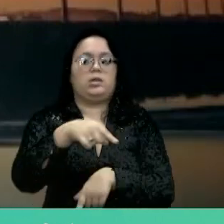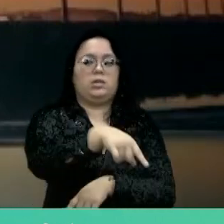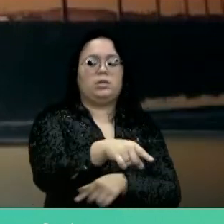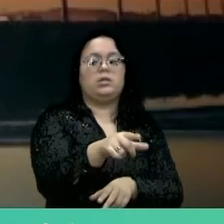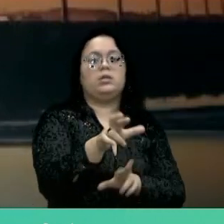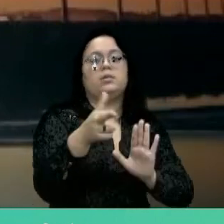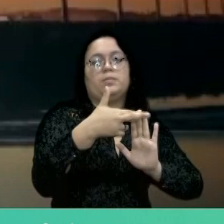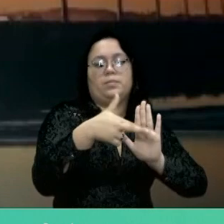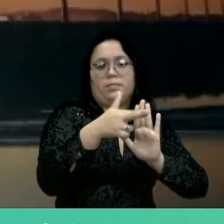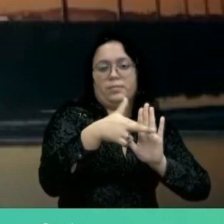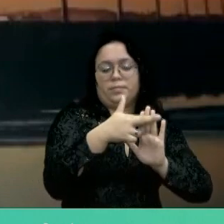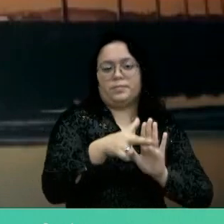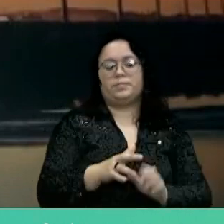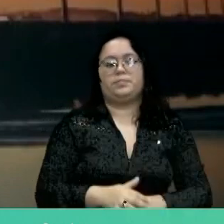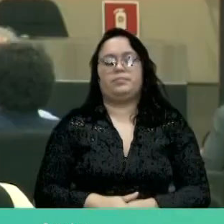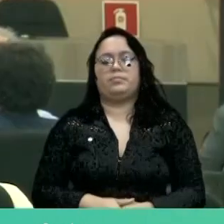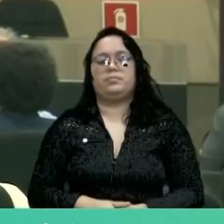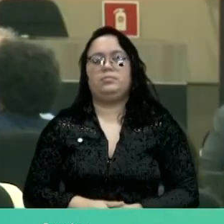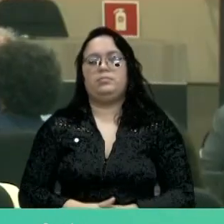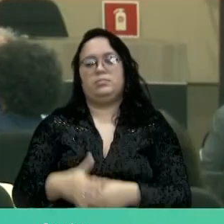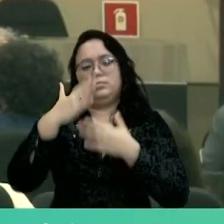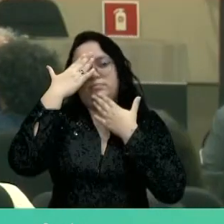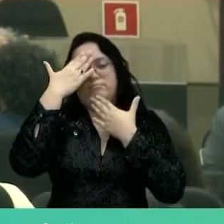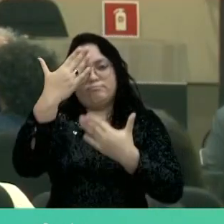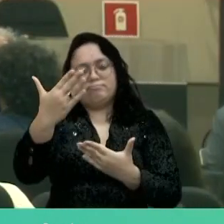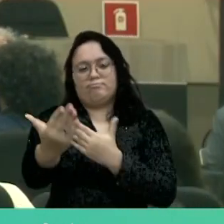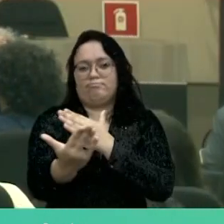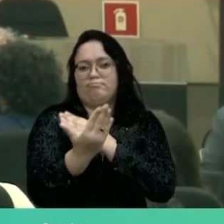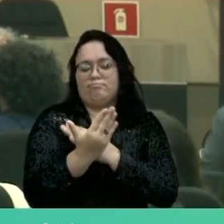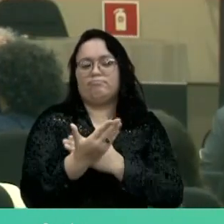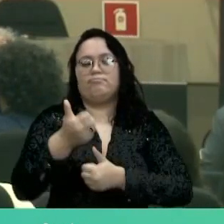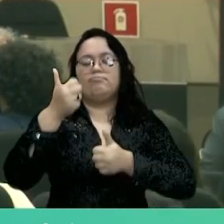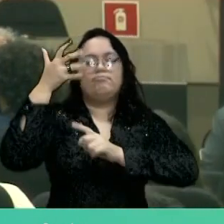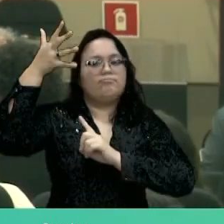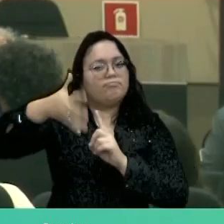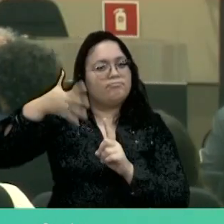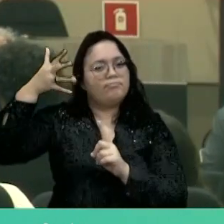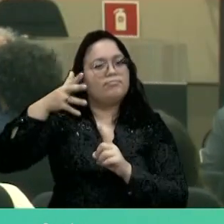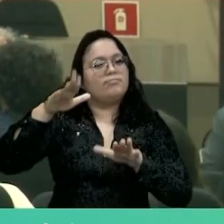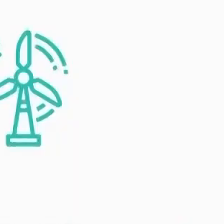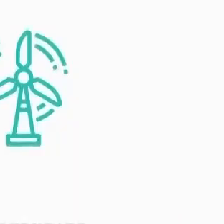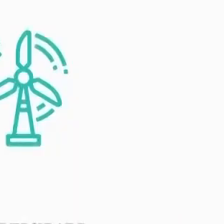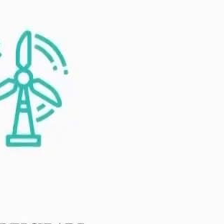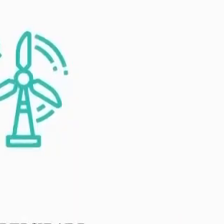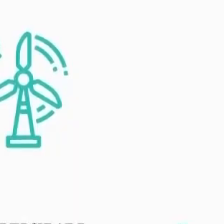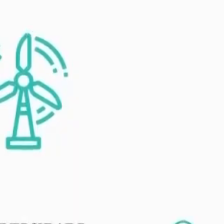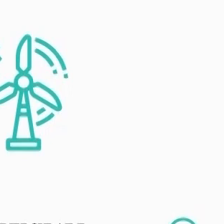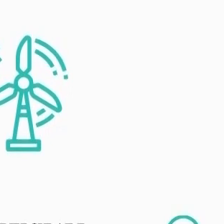regulado. Muito obrigada pela contribuição, senhora Elbia. Até a próxima.